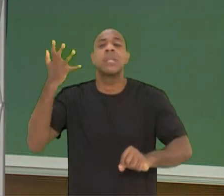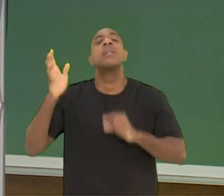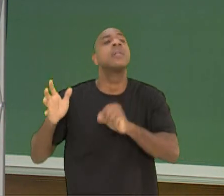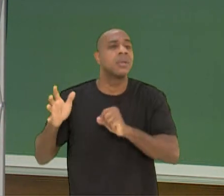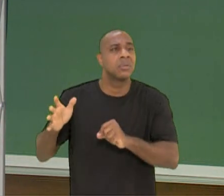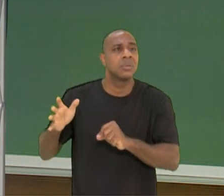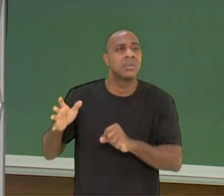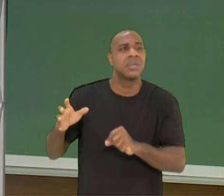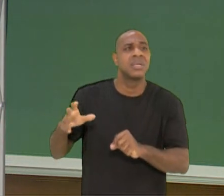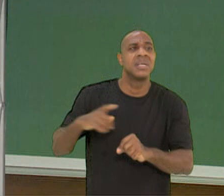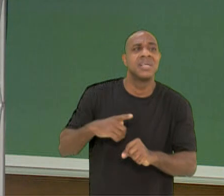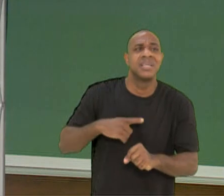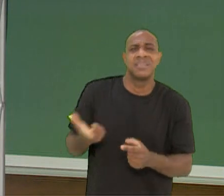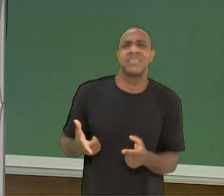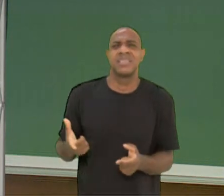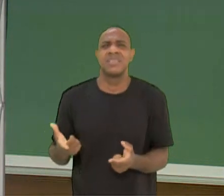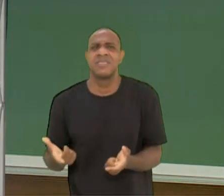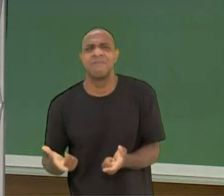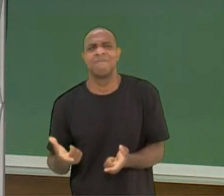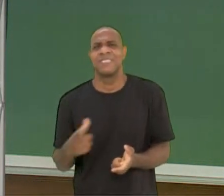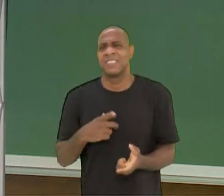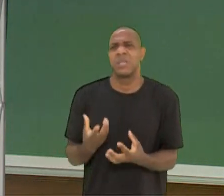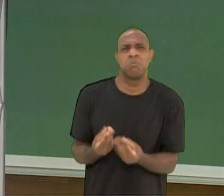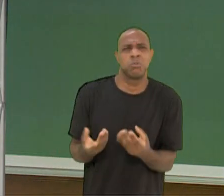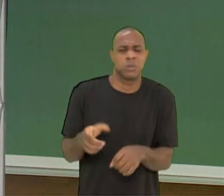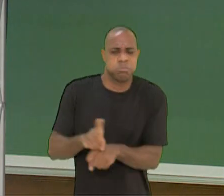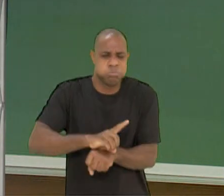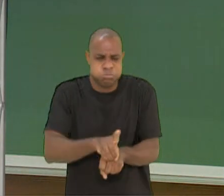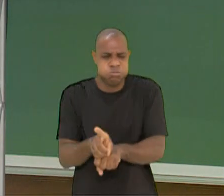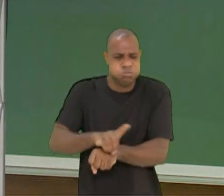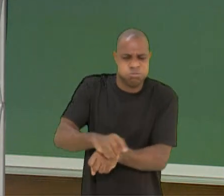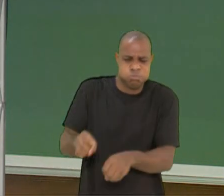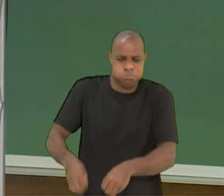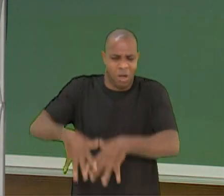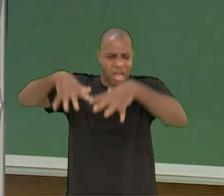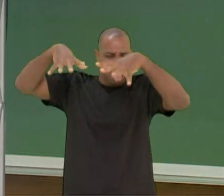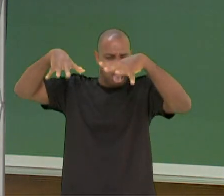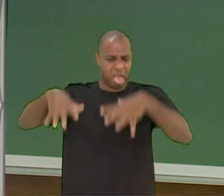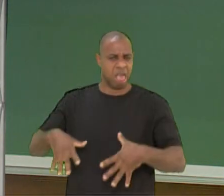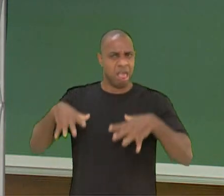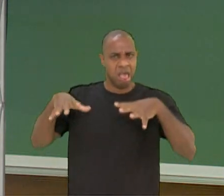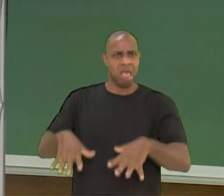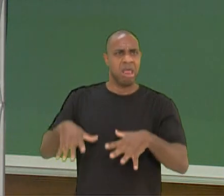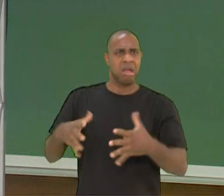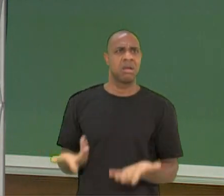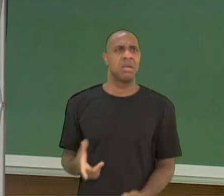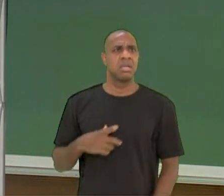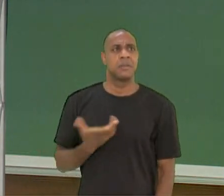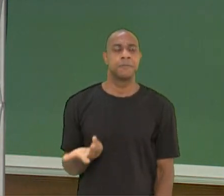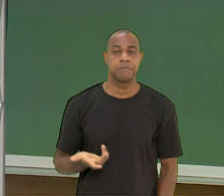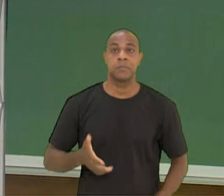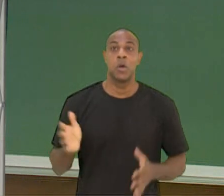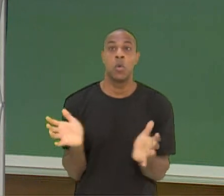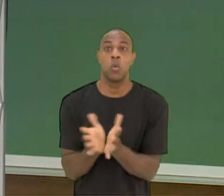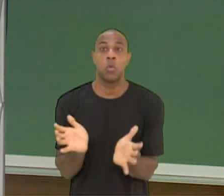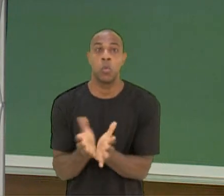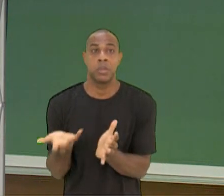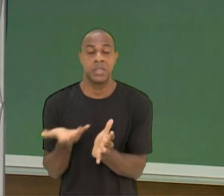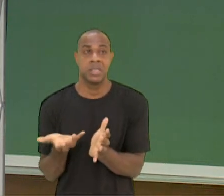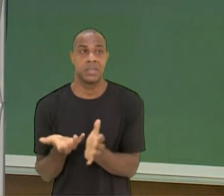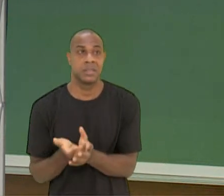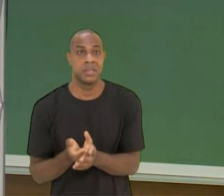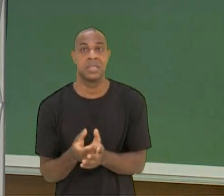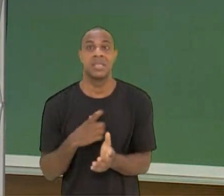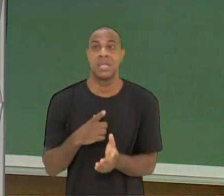ali virou um barril de pólvora o Iraque. Grupos insurgentes passaram a promover atentados contra as